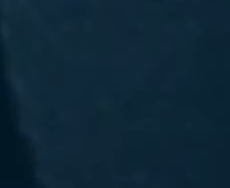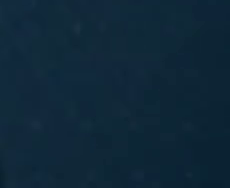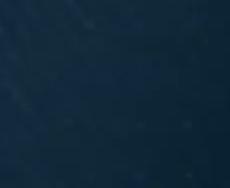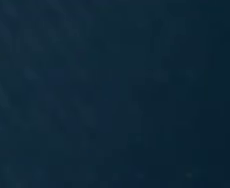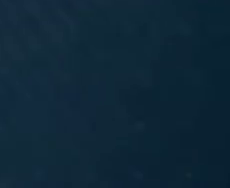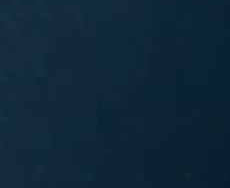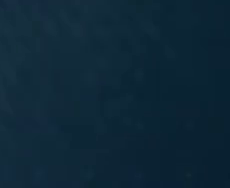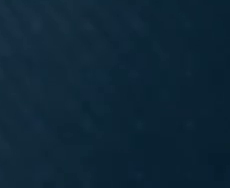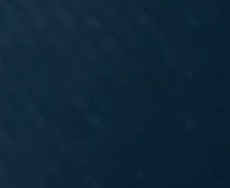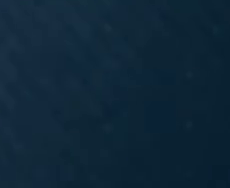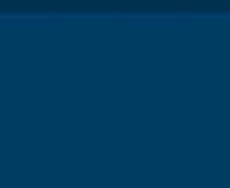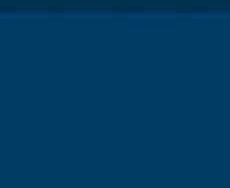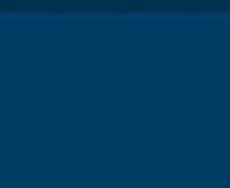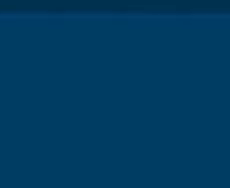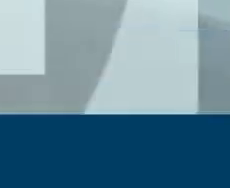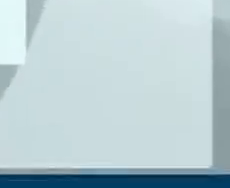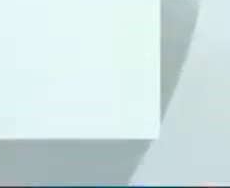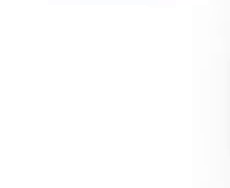tô